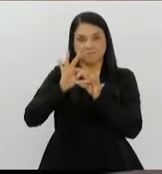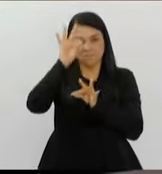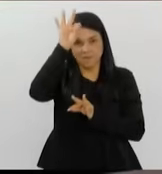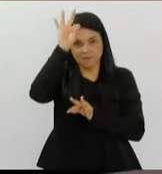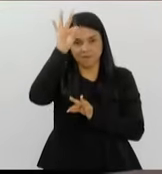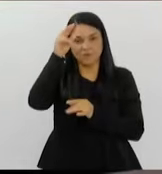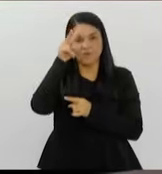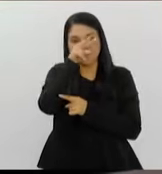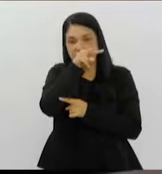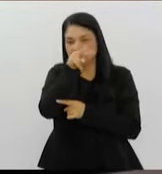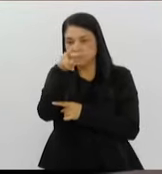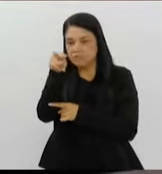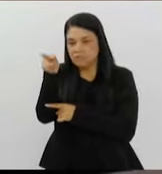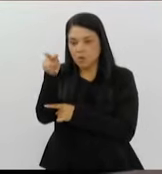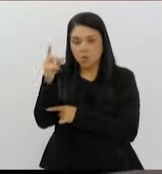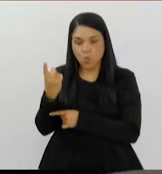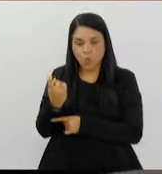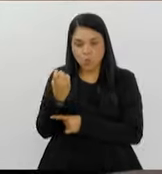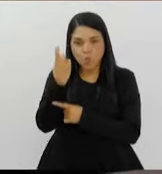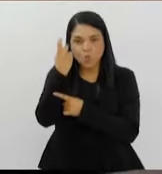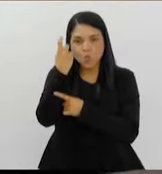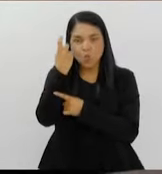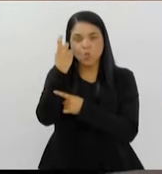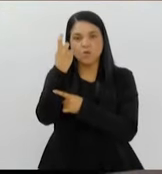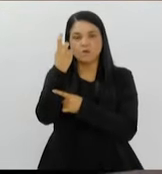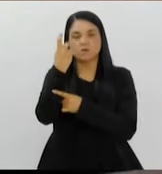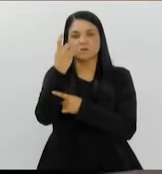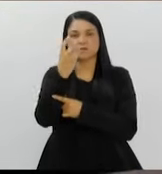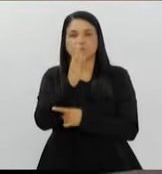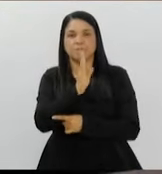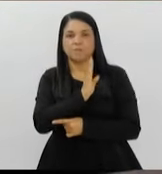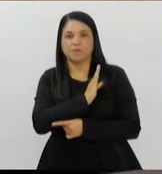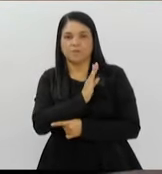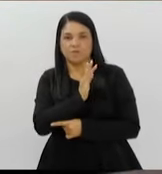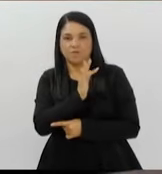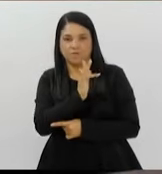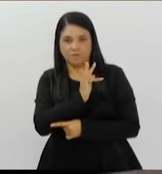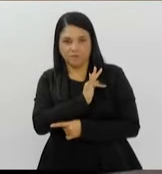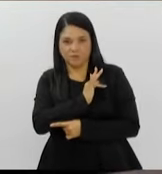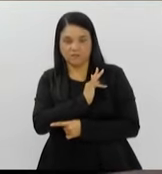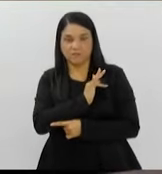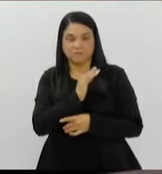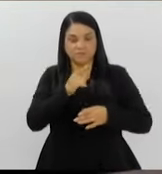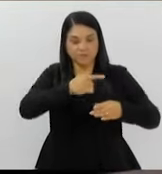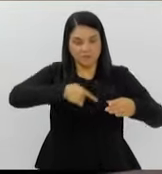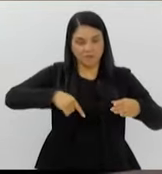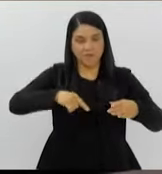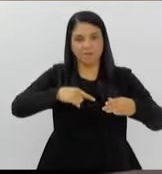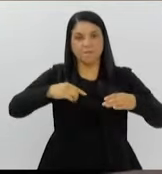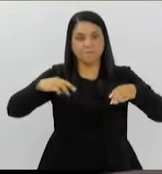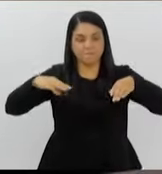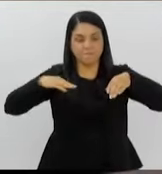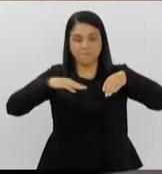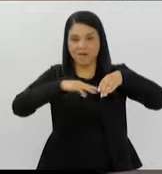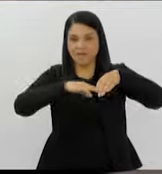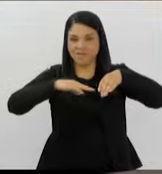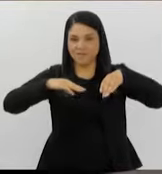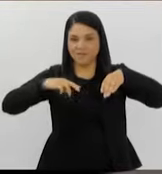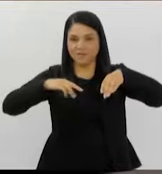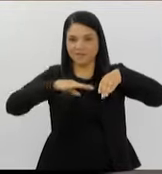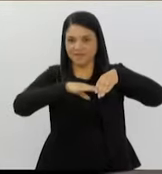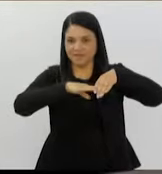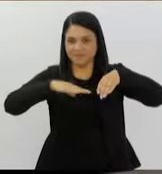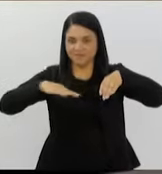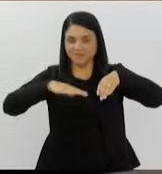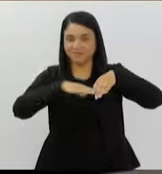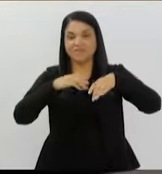visão única, eu diria, na Baixada Fluminense, entre a Baía de Guanabara e a Serra. Magé é um município